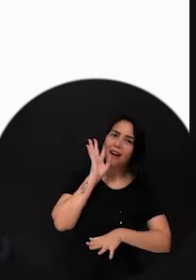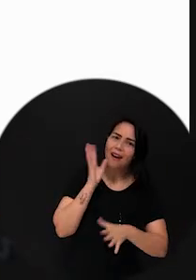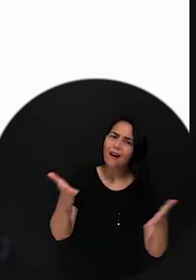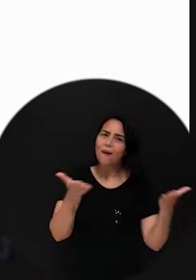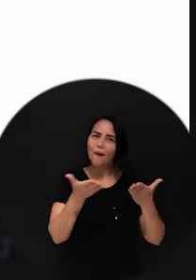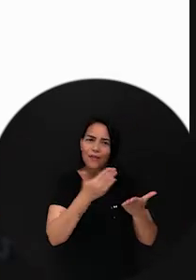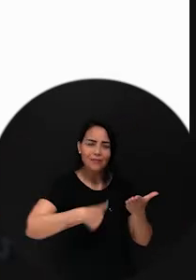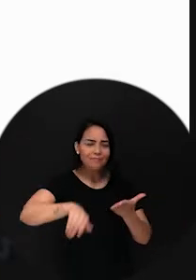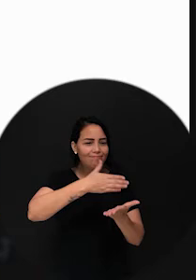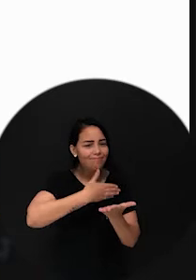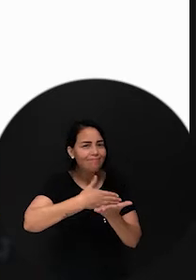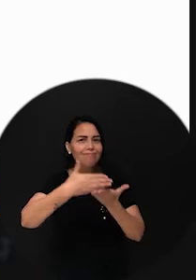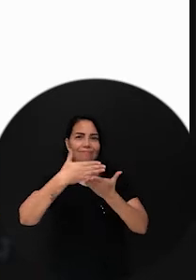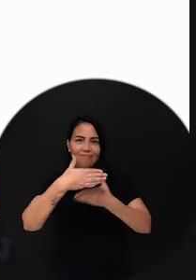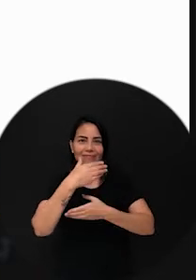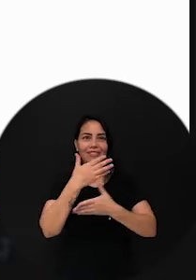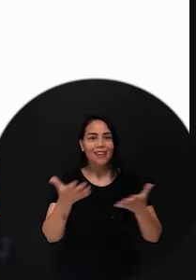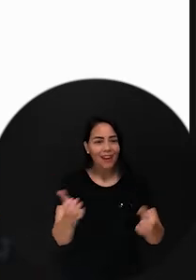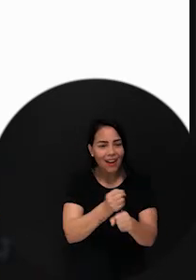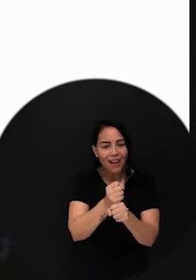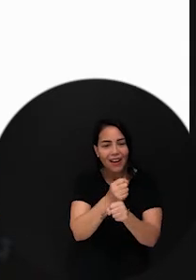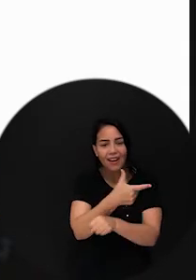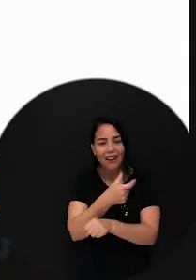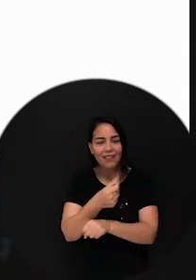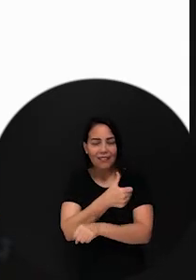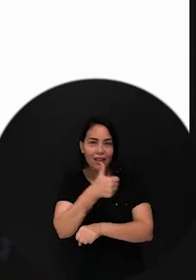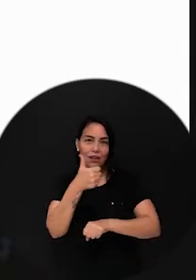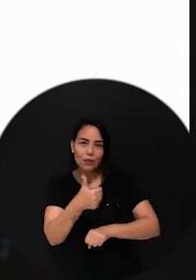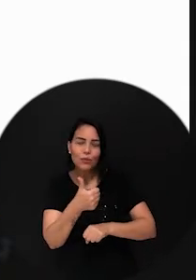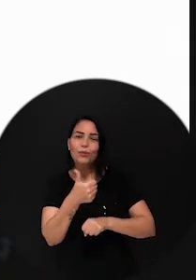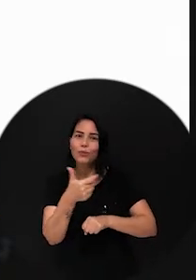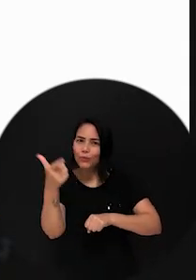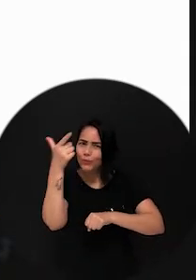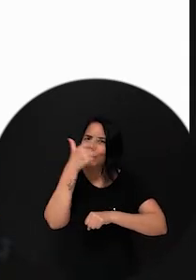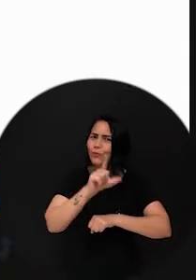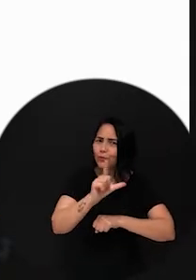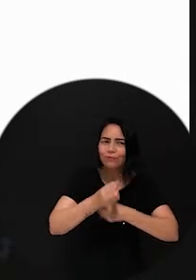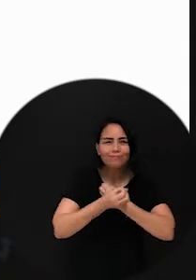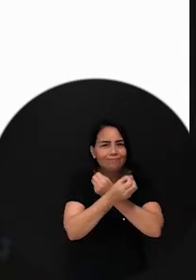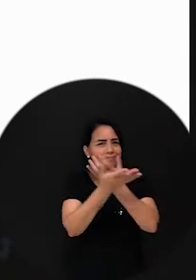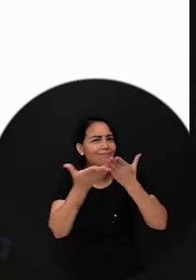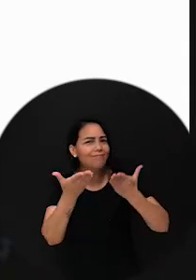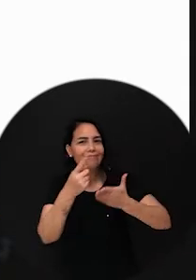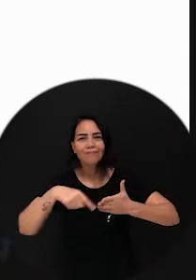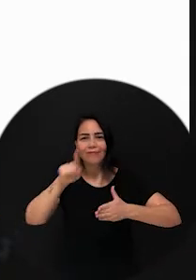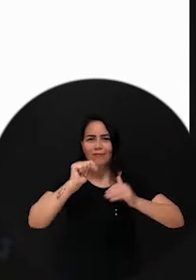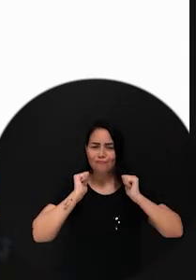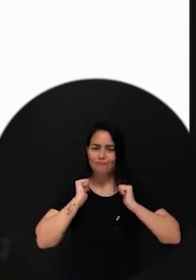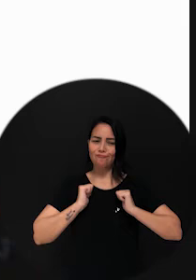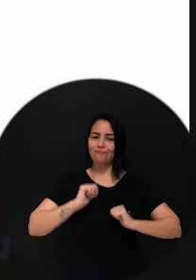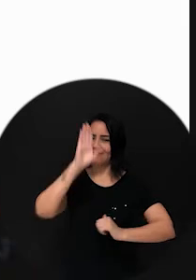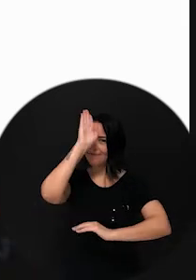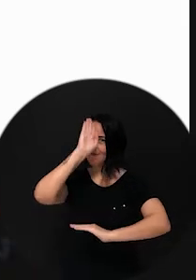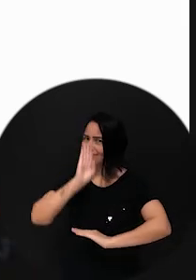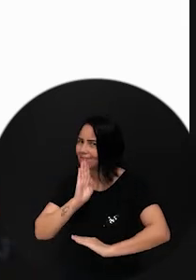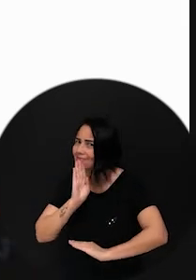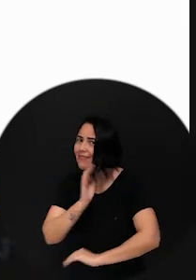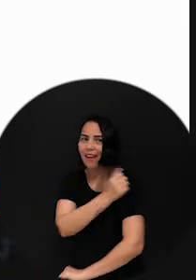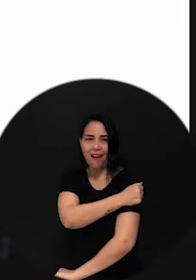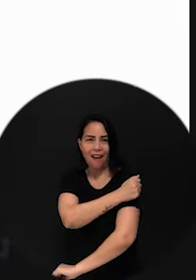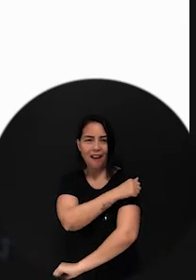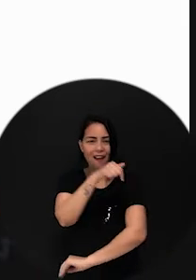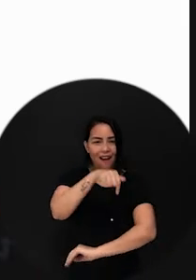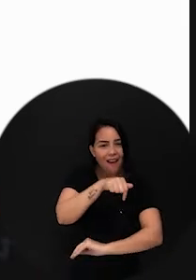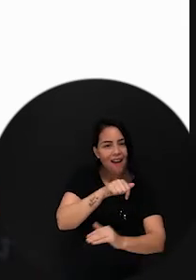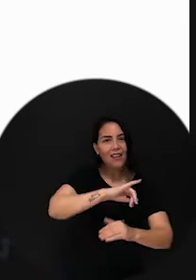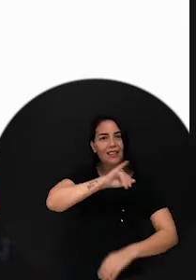Estamos começando mais um ano de MPT, né, com bolsas gratuitas oferecidas aí para os estudantes de Jaraguá do Sul